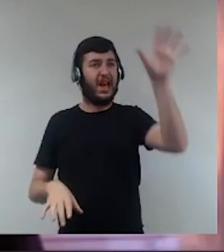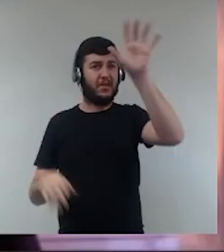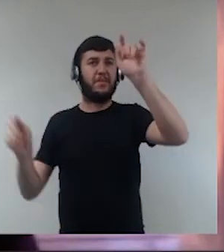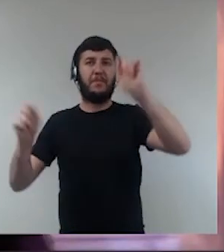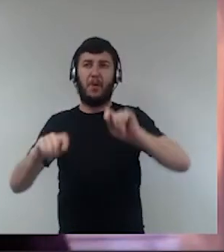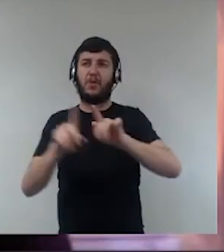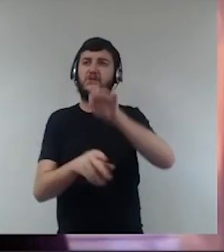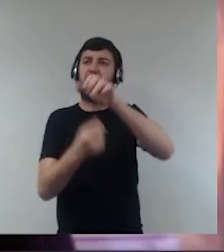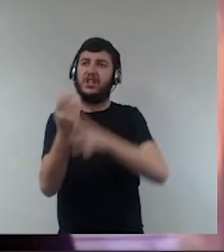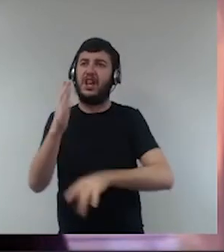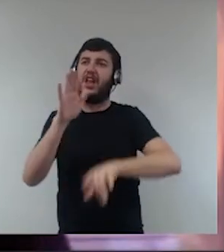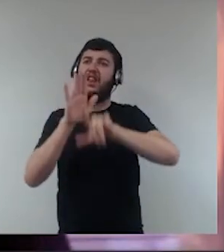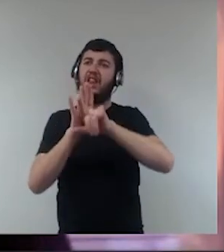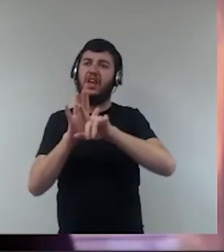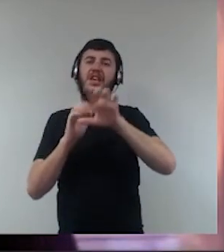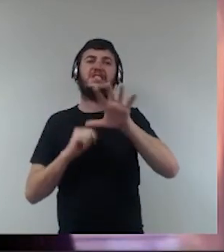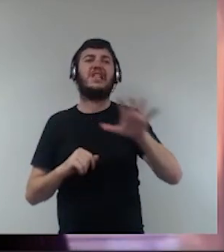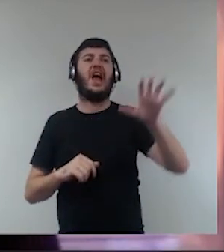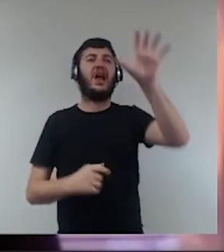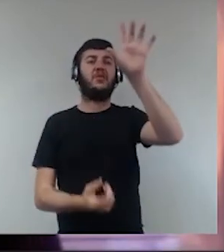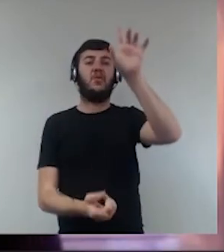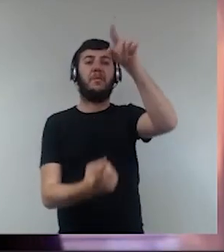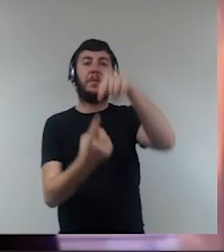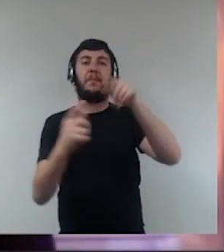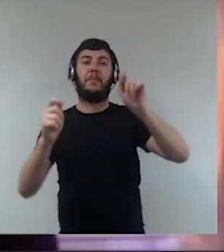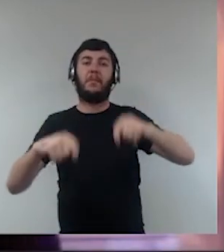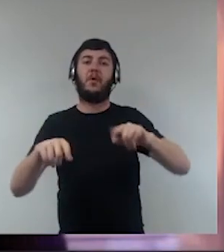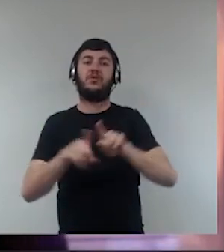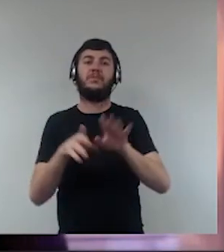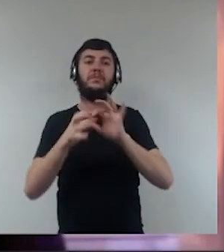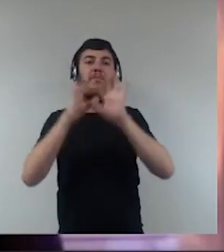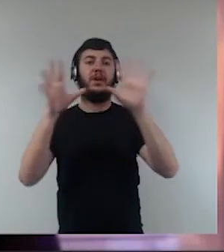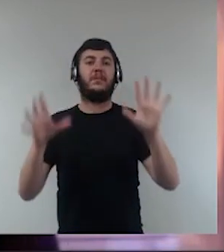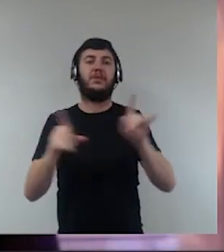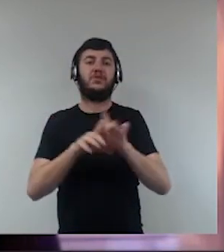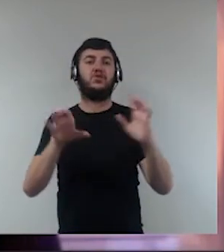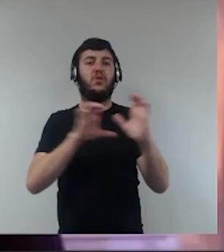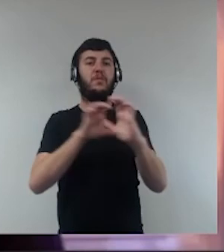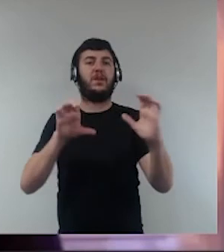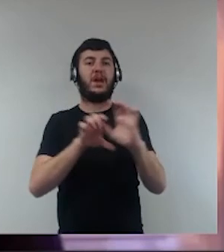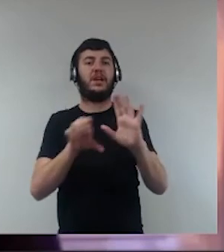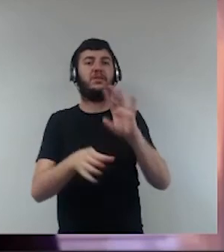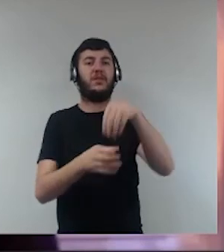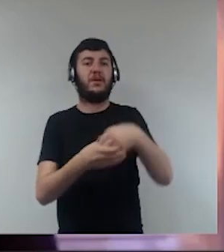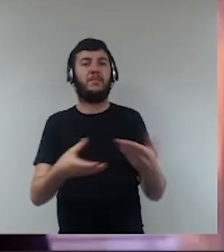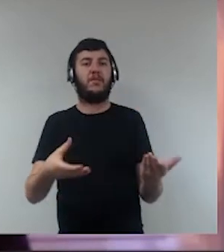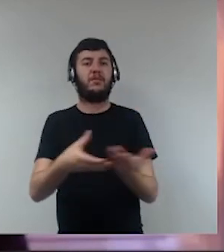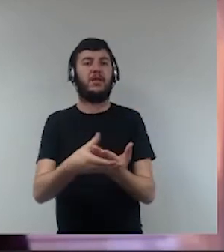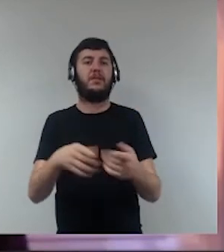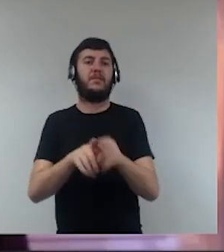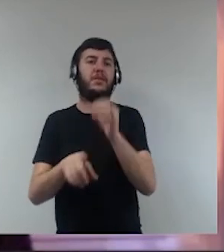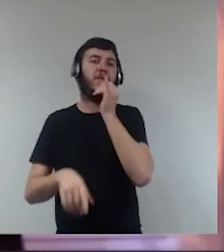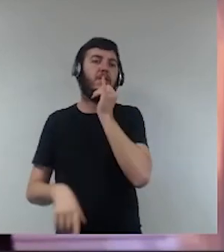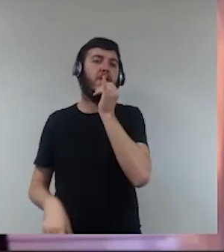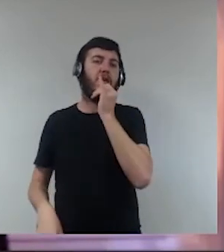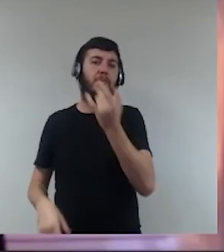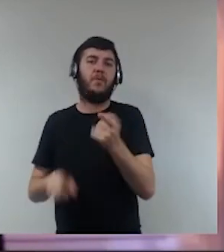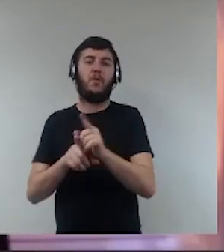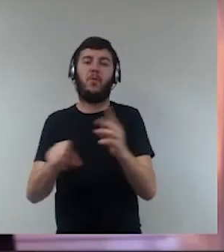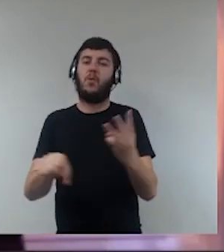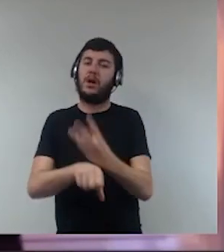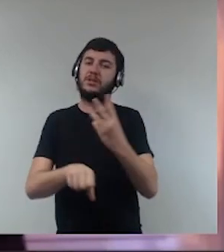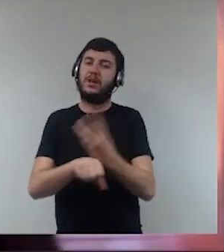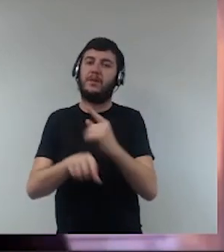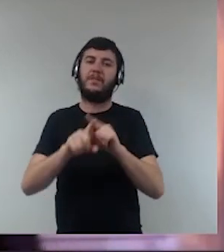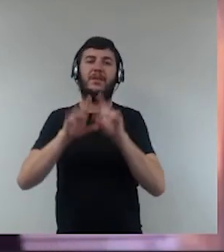leis estaduais para permitir outras formas de comunicação processual, como o uso do WhatsApp. E como bem disse a